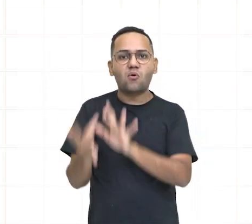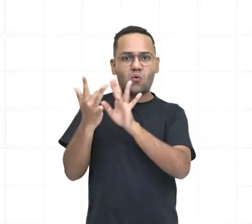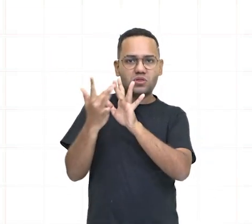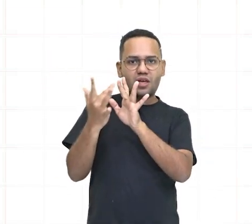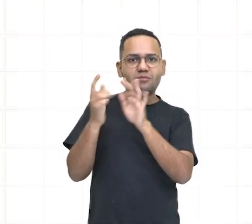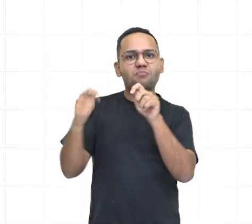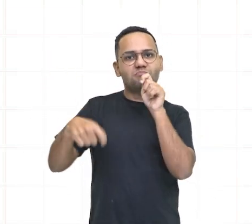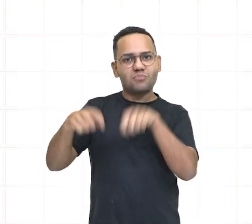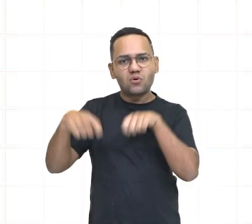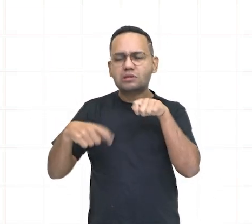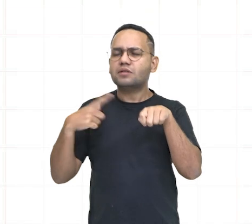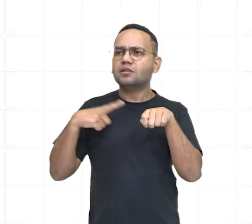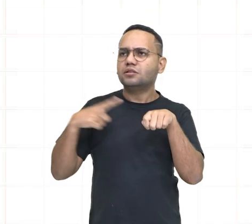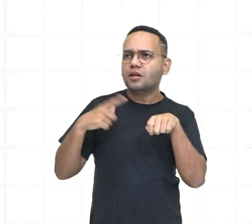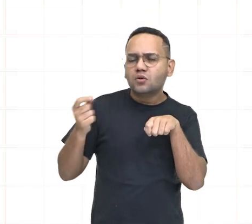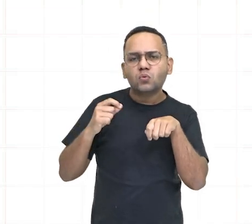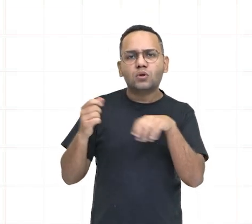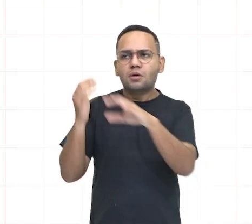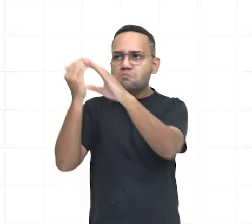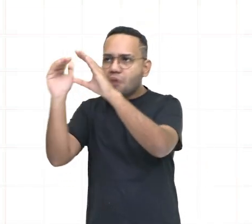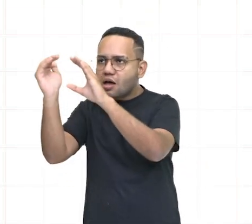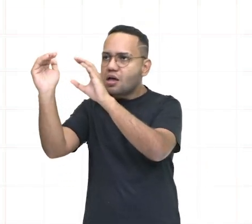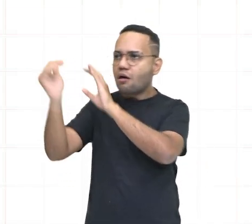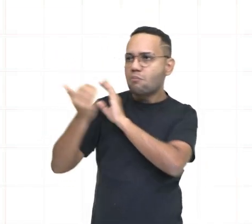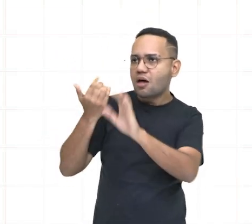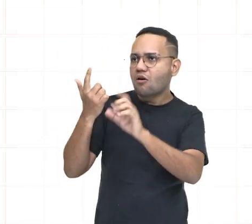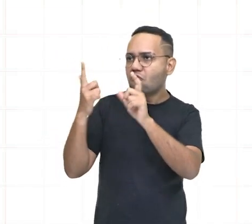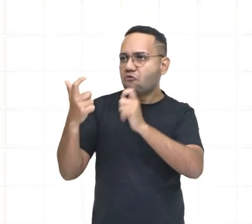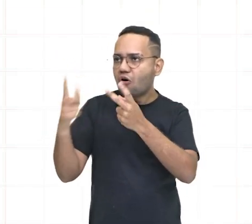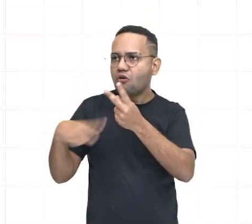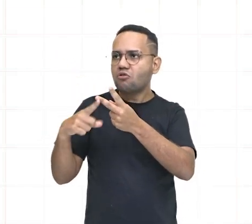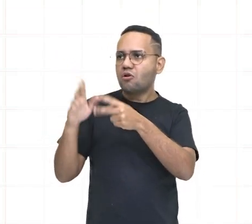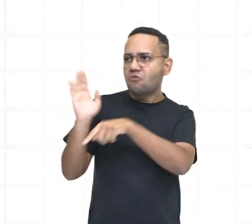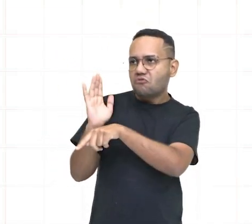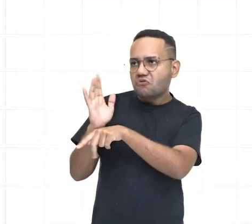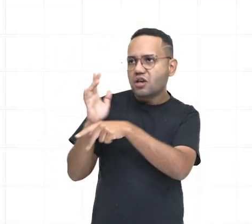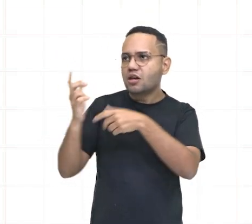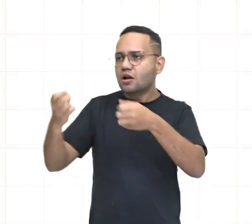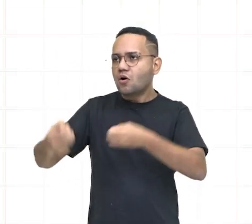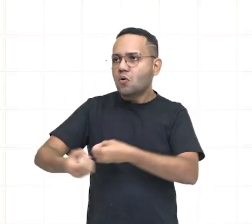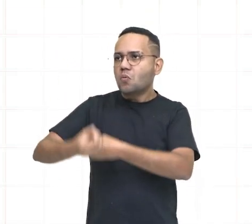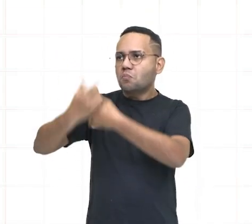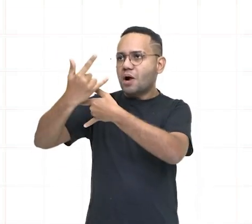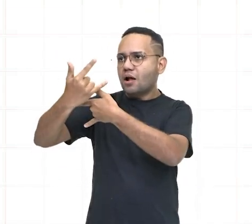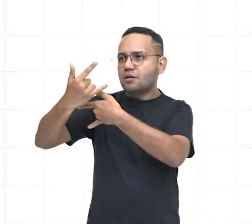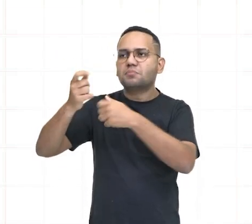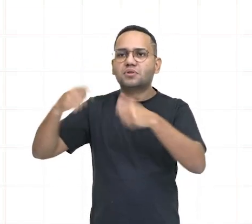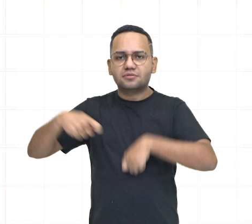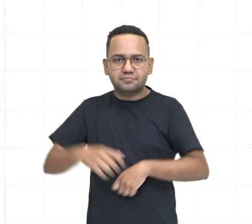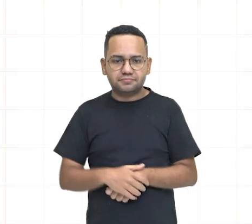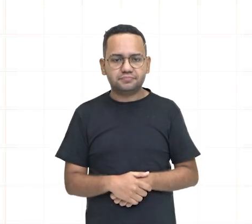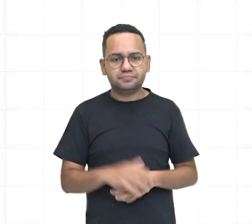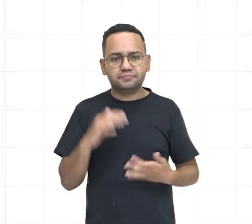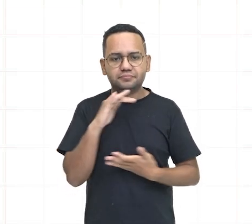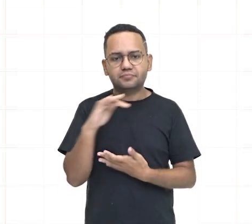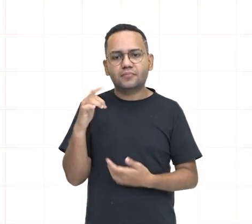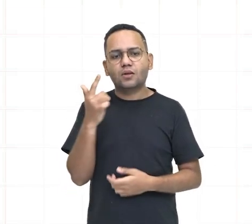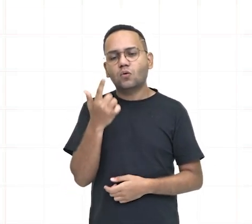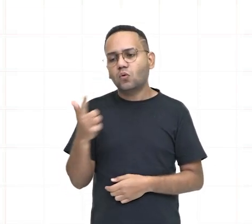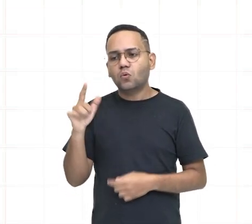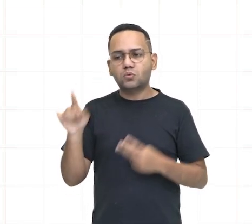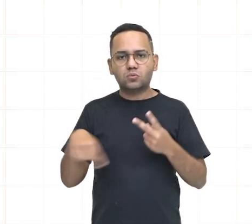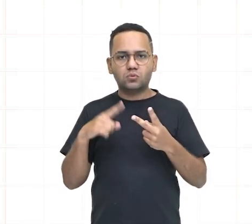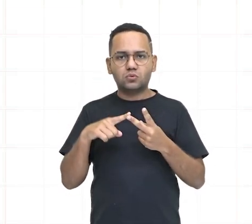trocar ideias, fotos, vídeos, videochamada e etc. Elas contribuem para a circulação ou fluxo de mercadorias,